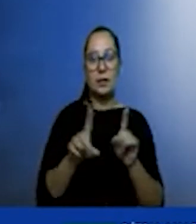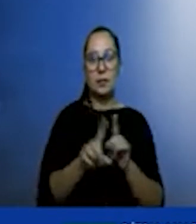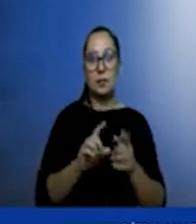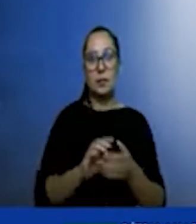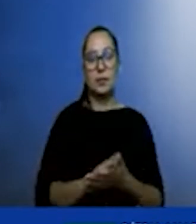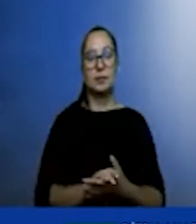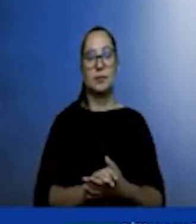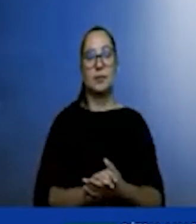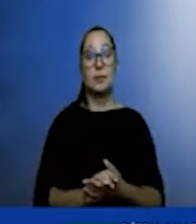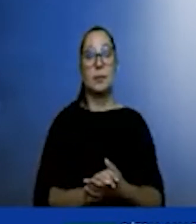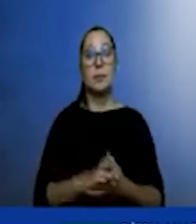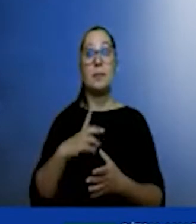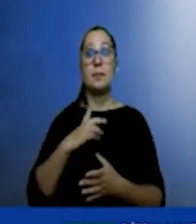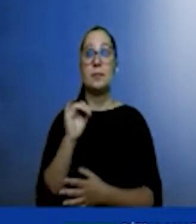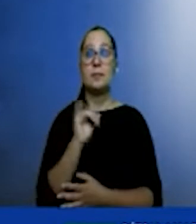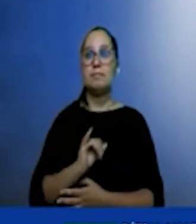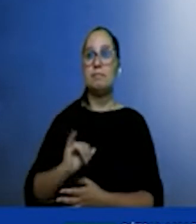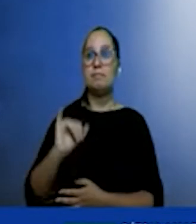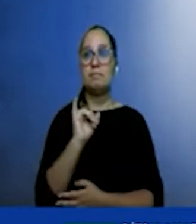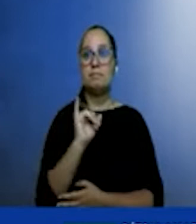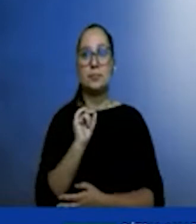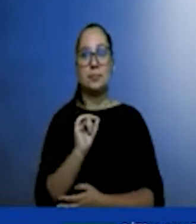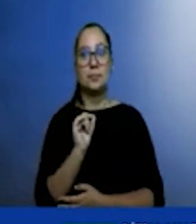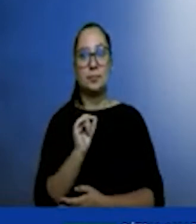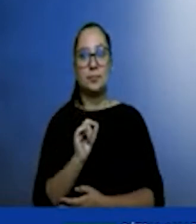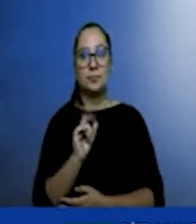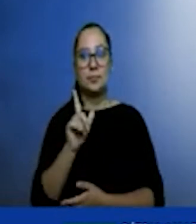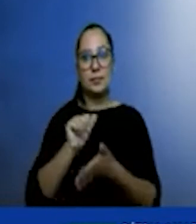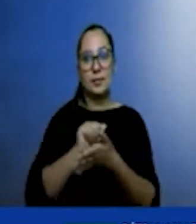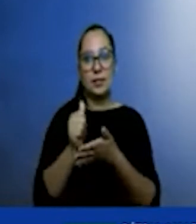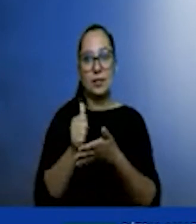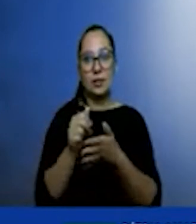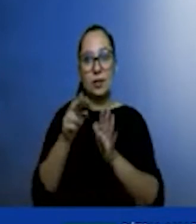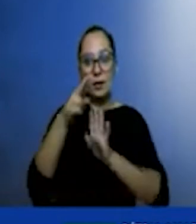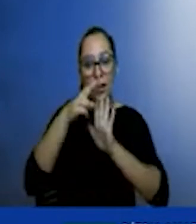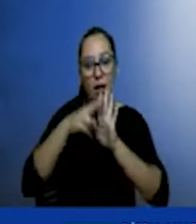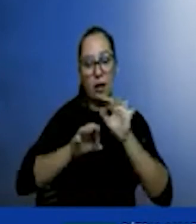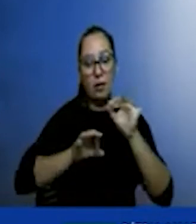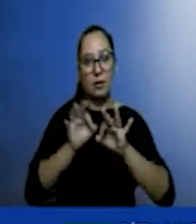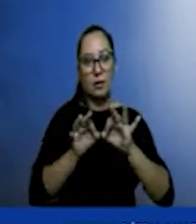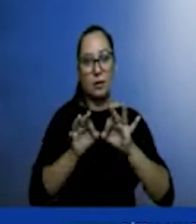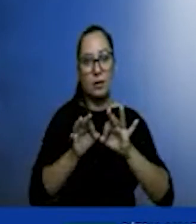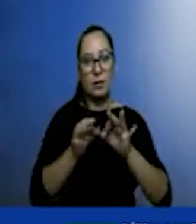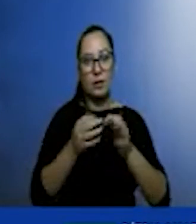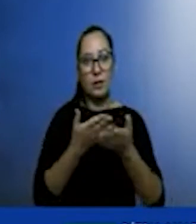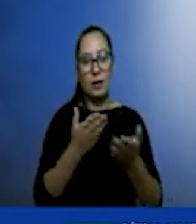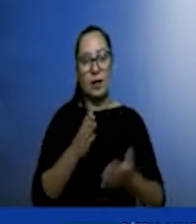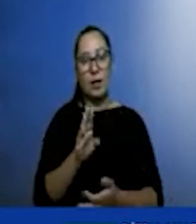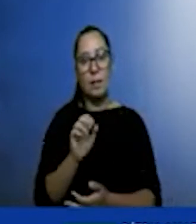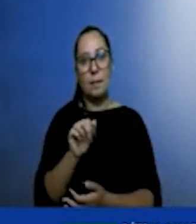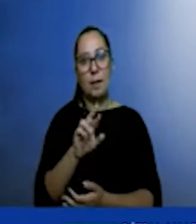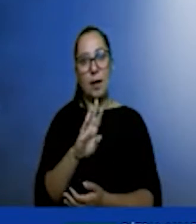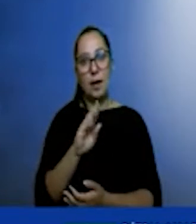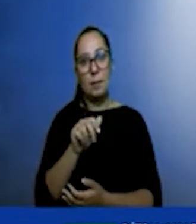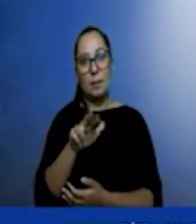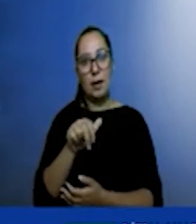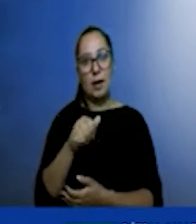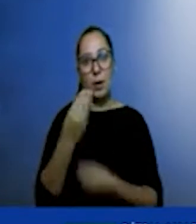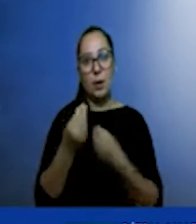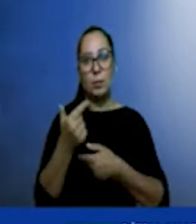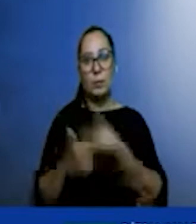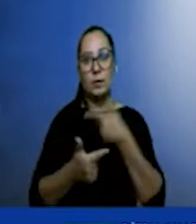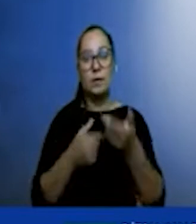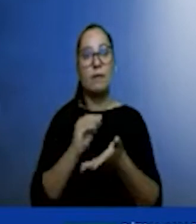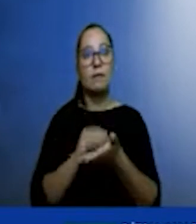ponto também muito relevante, que é a agenda regulatória. E eu queria ouvir aqui a Bárbara, né, como é que ela tem trabalhado, o que falta, Bárbara,